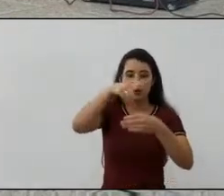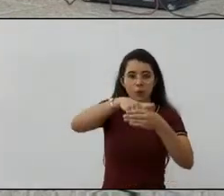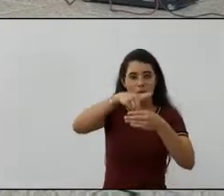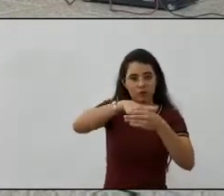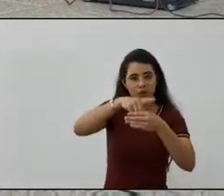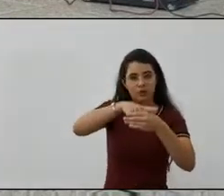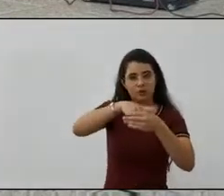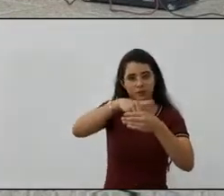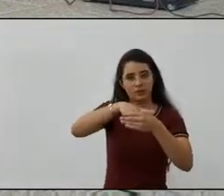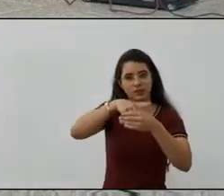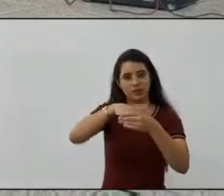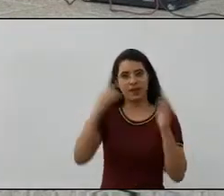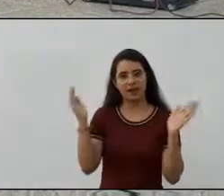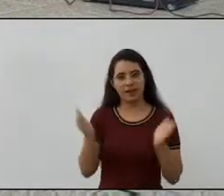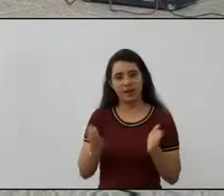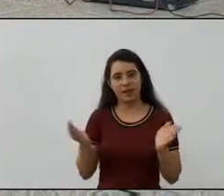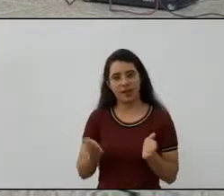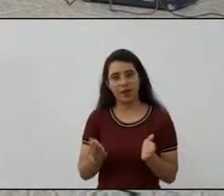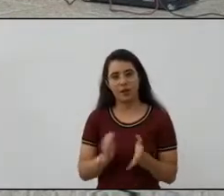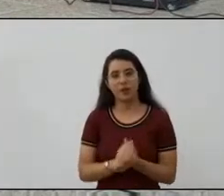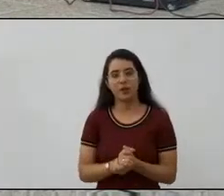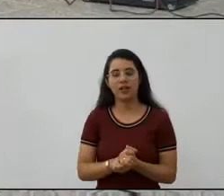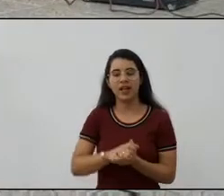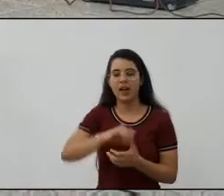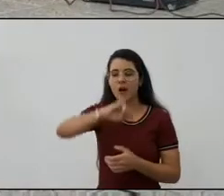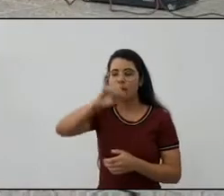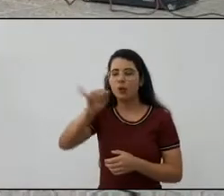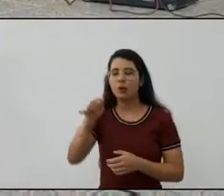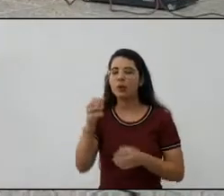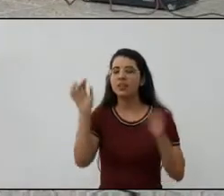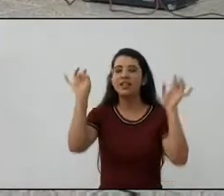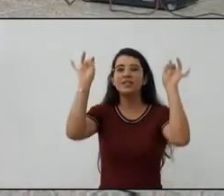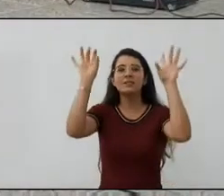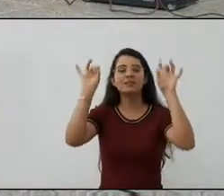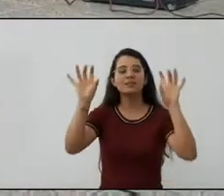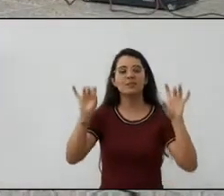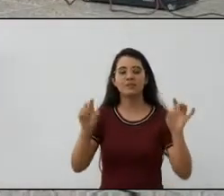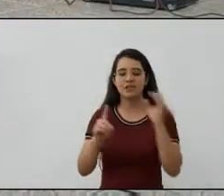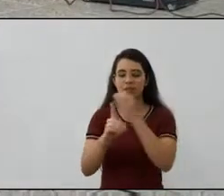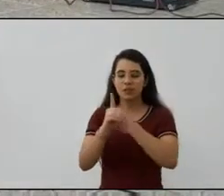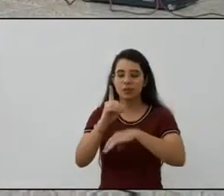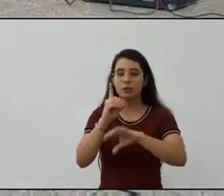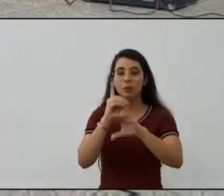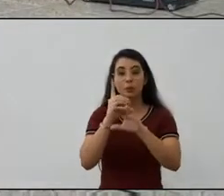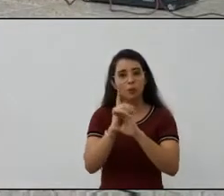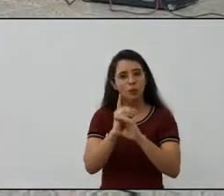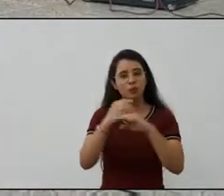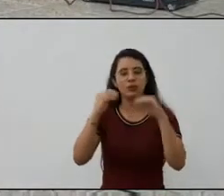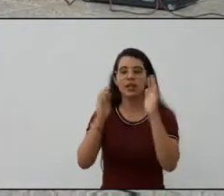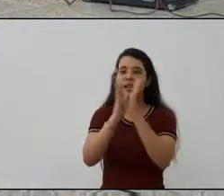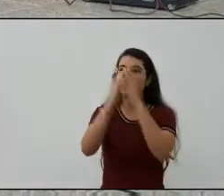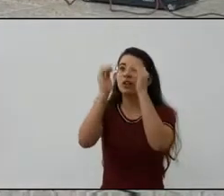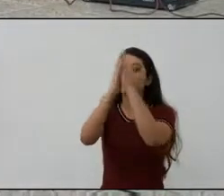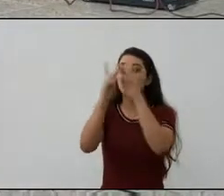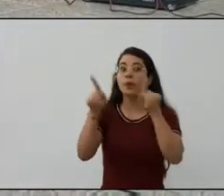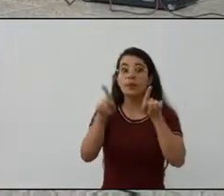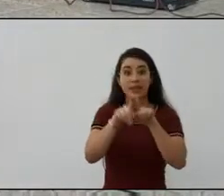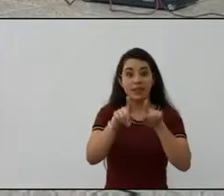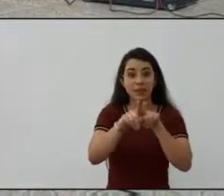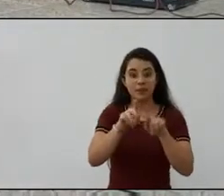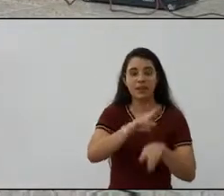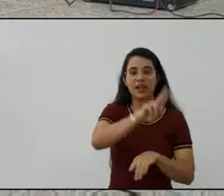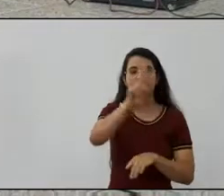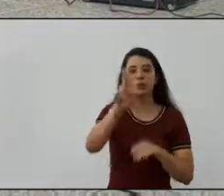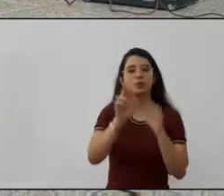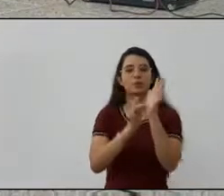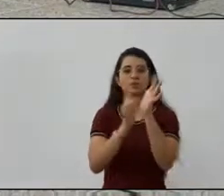e ofertas. Um momento muito especial do culto, um momento também de adoração ao nome do